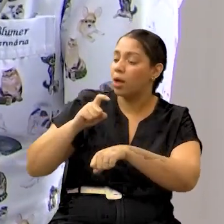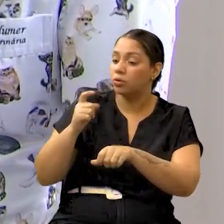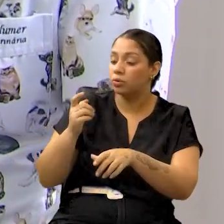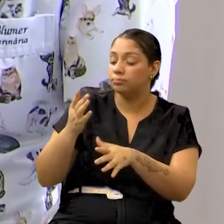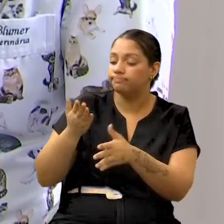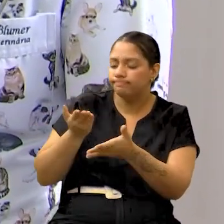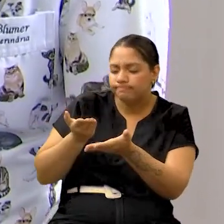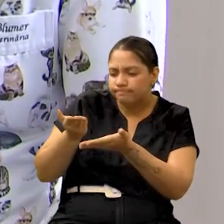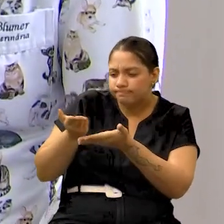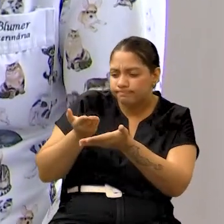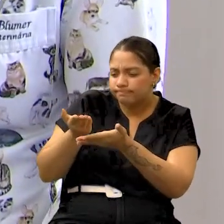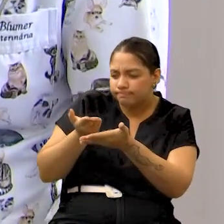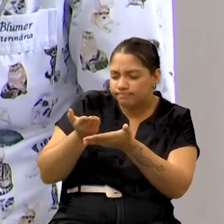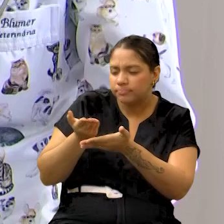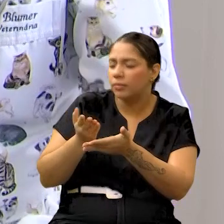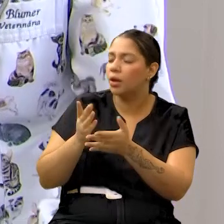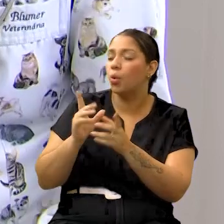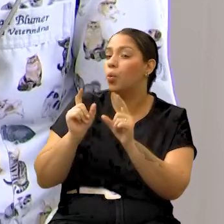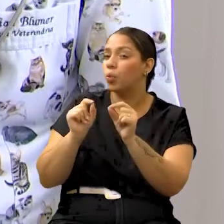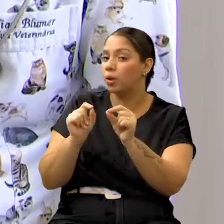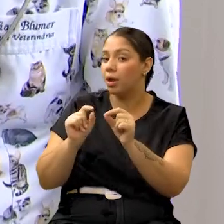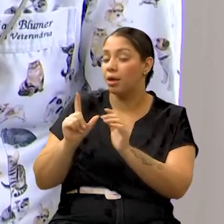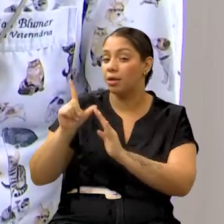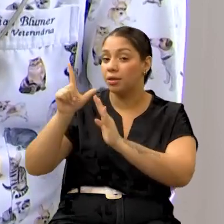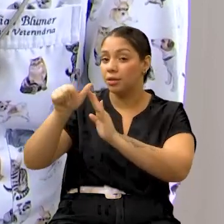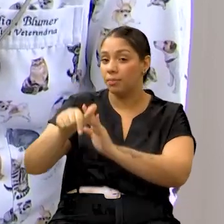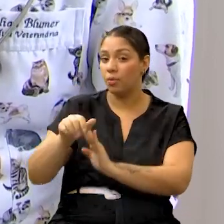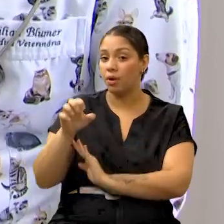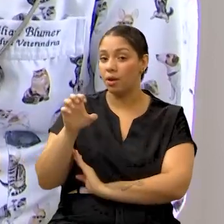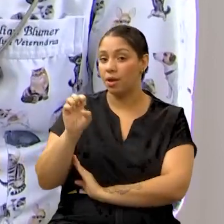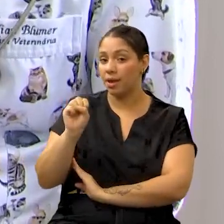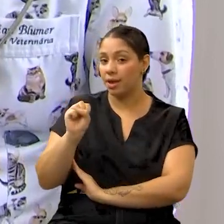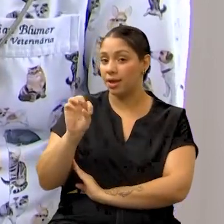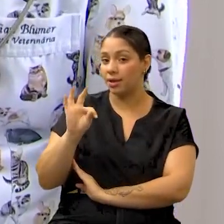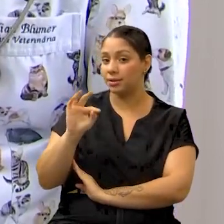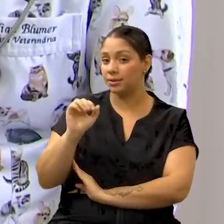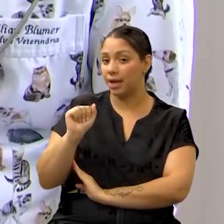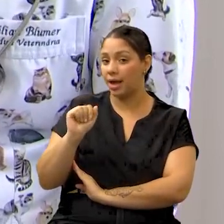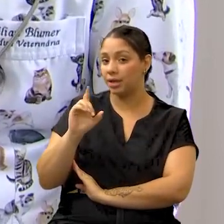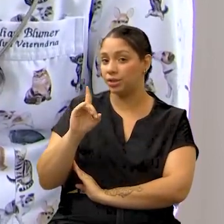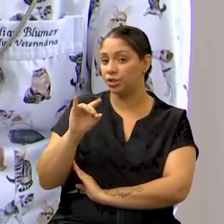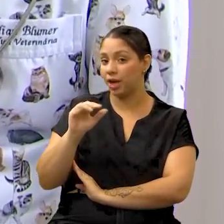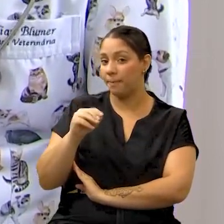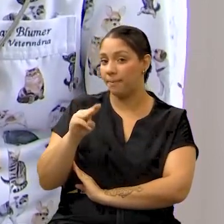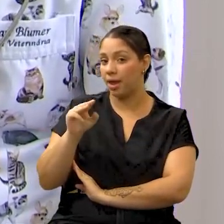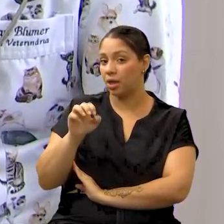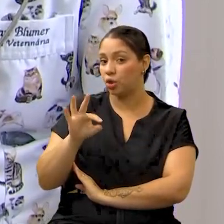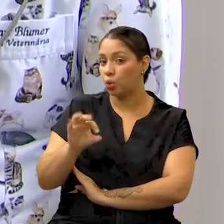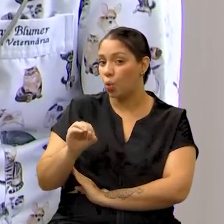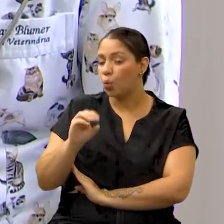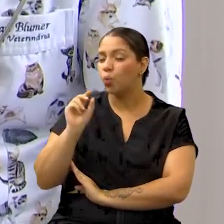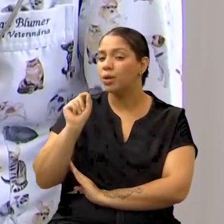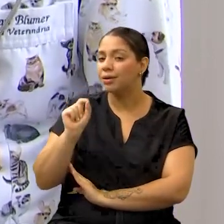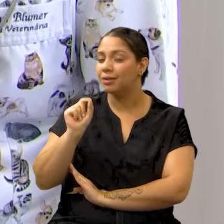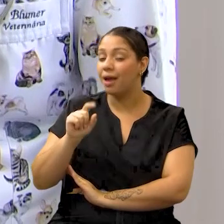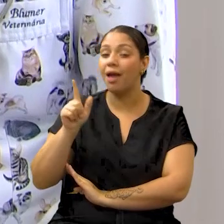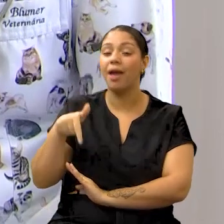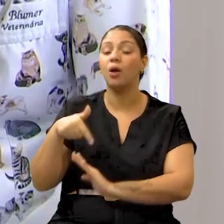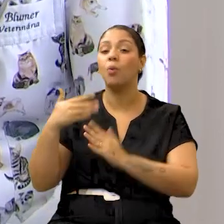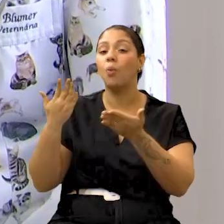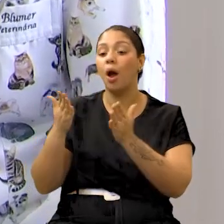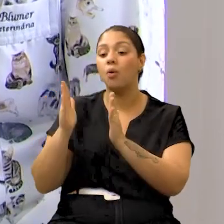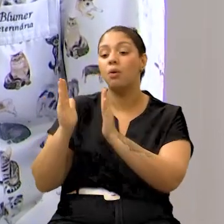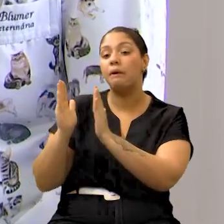da doença renal, é importante em seguida fazer o estadiamento. O que é o estadiamento? É a classificação. Ver